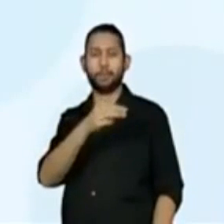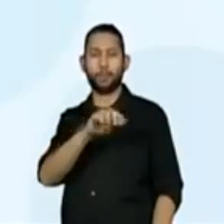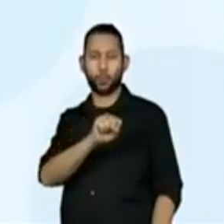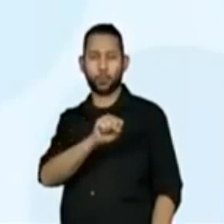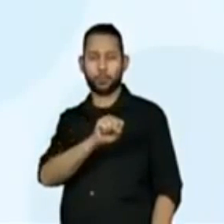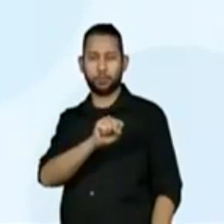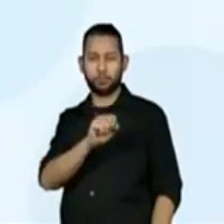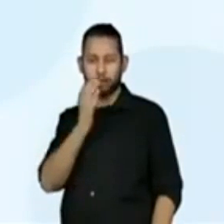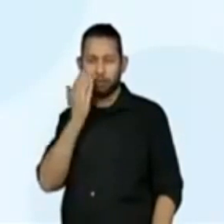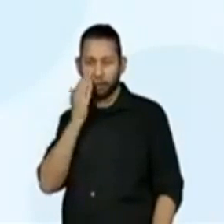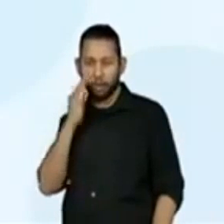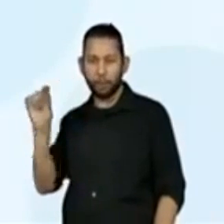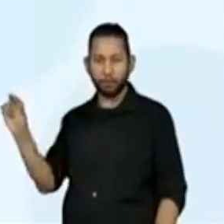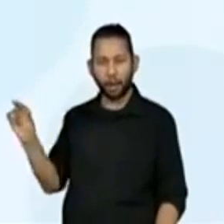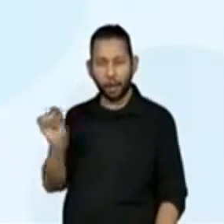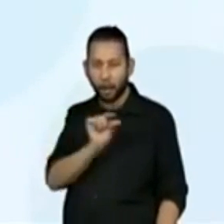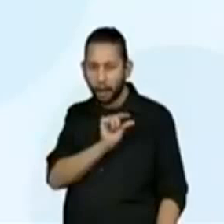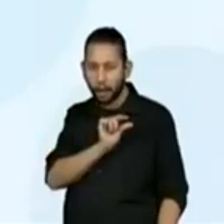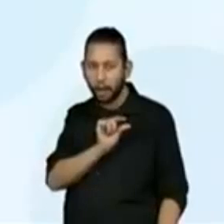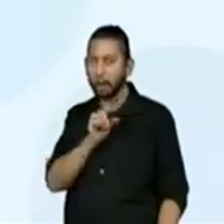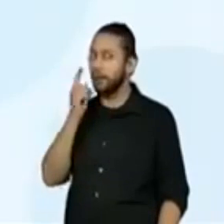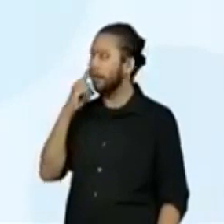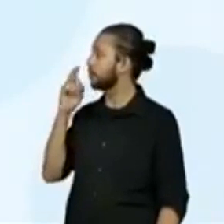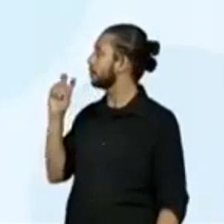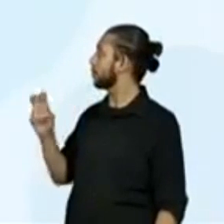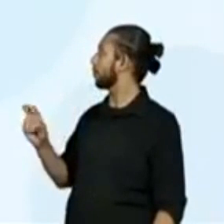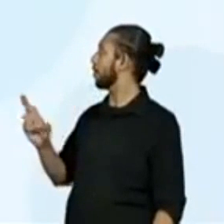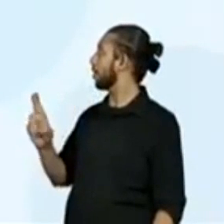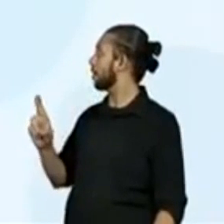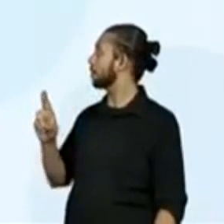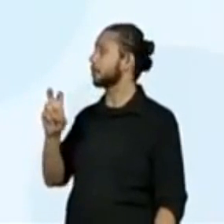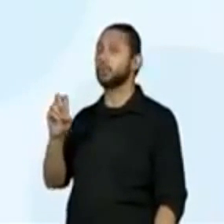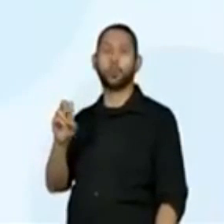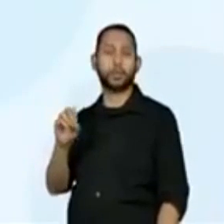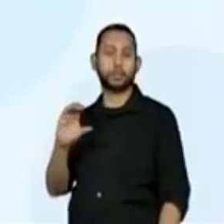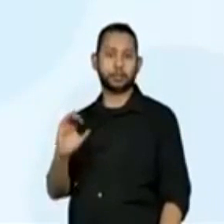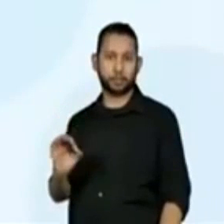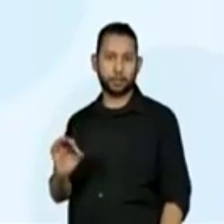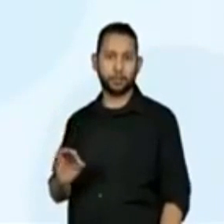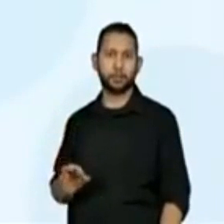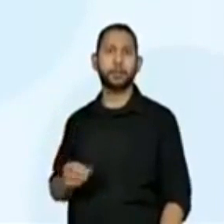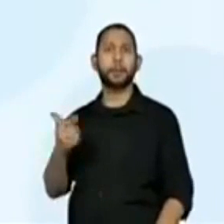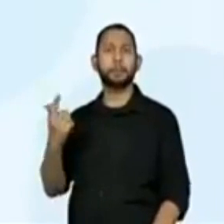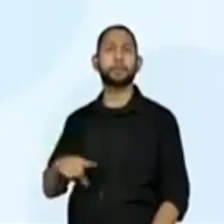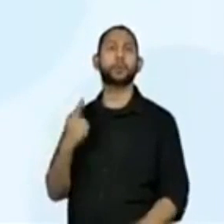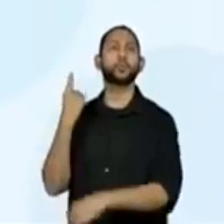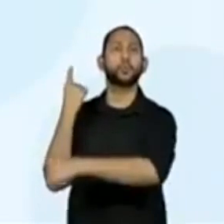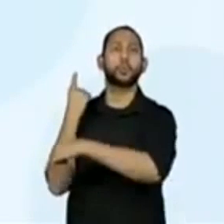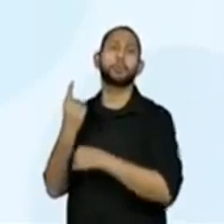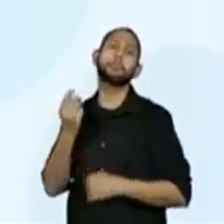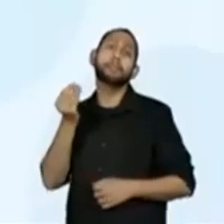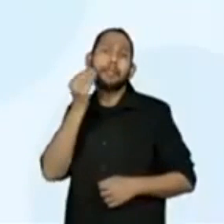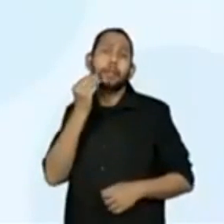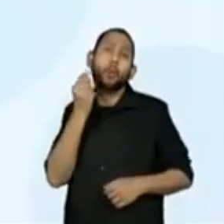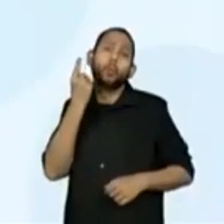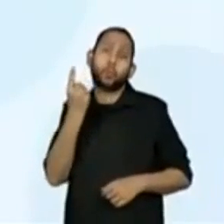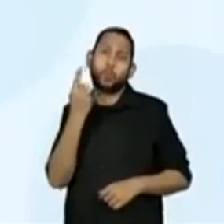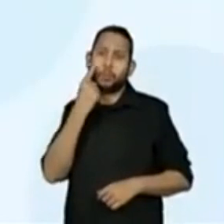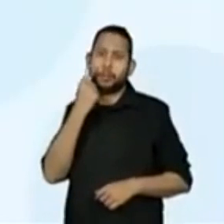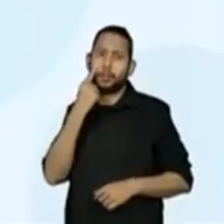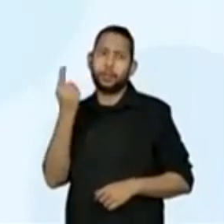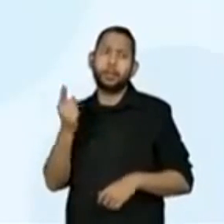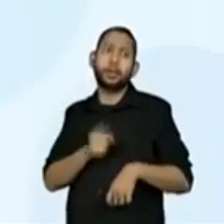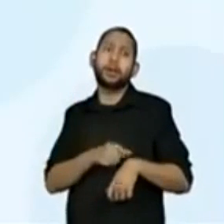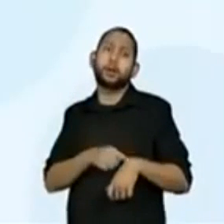Certo? Até aí tudo bem? Vamos para o próximo? Deixa eu ver se dá para a gente fazer pelo menos uma aqui.